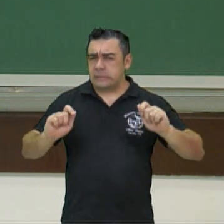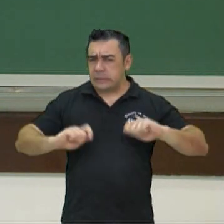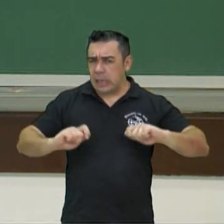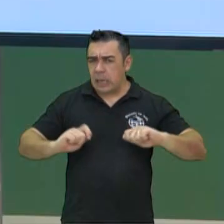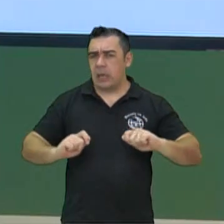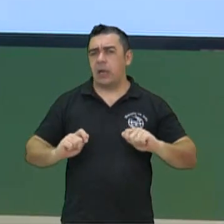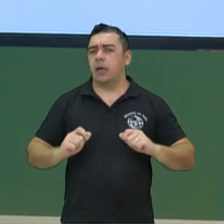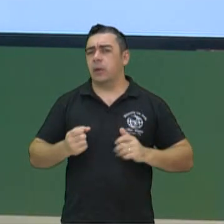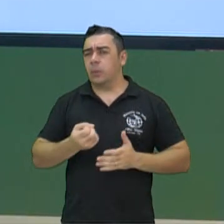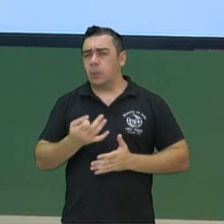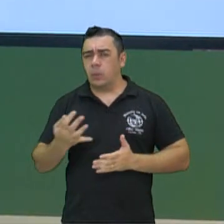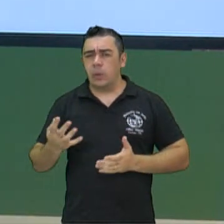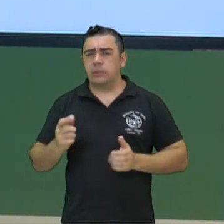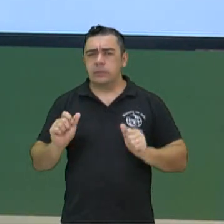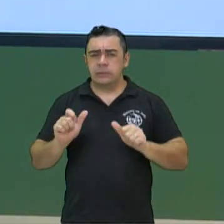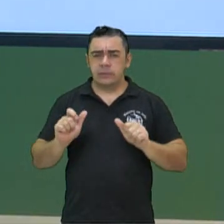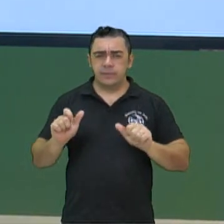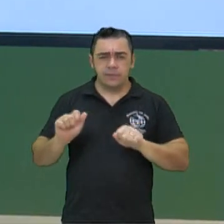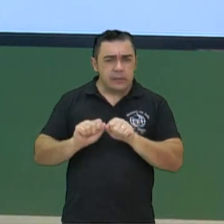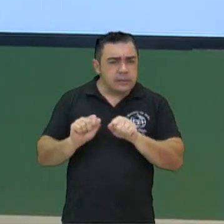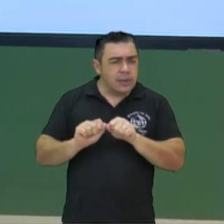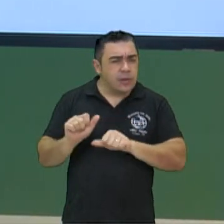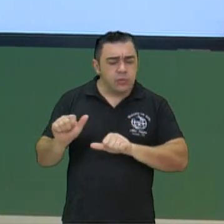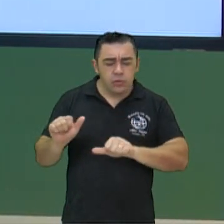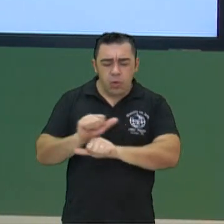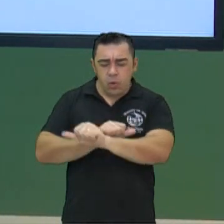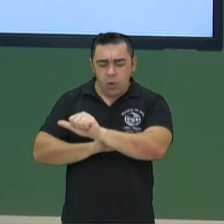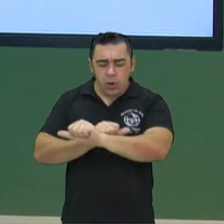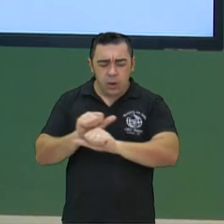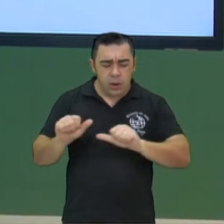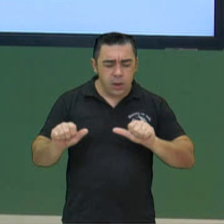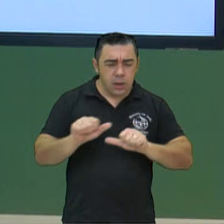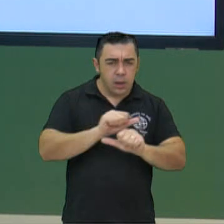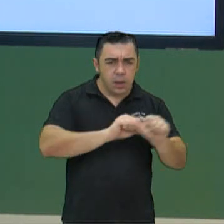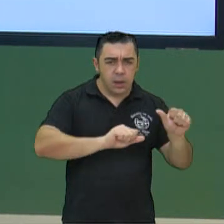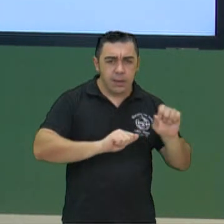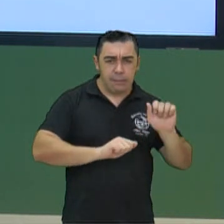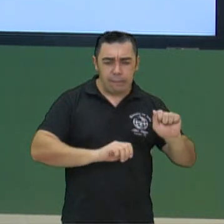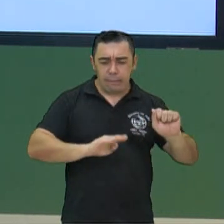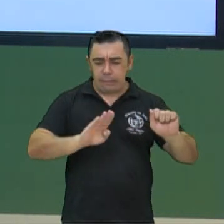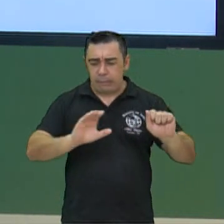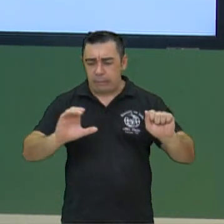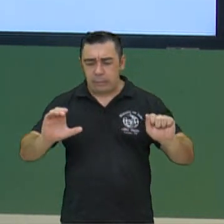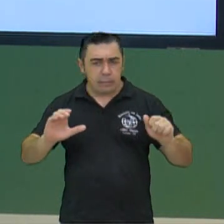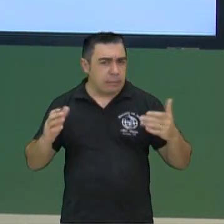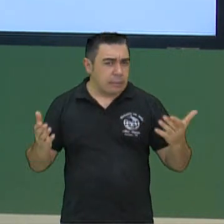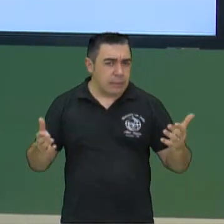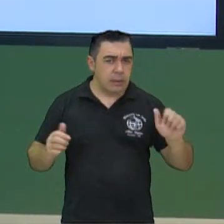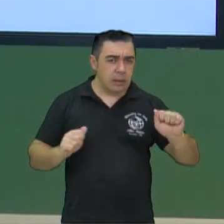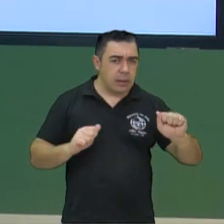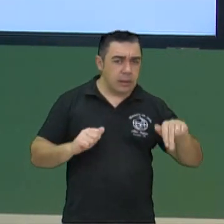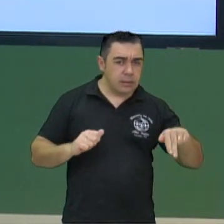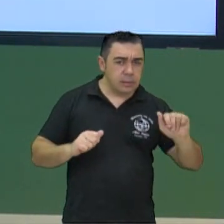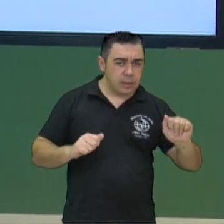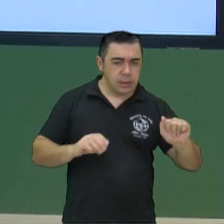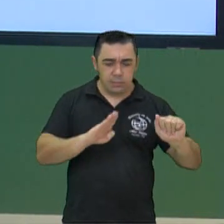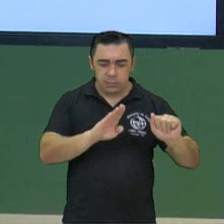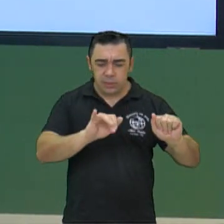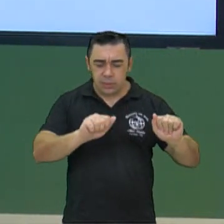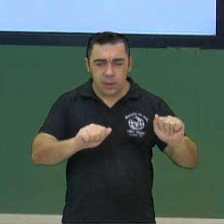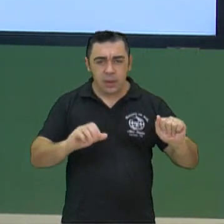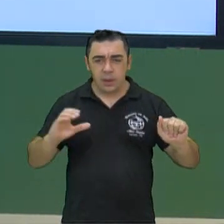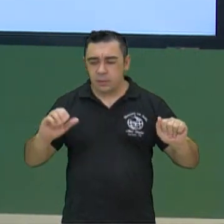as possibilidades para mim trocar elas de lugar sem que eu as repetisse? Porque a gente está falando